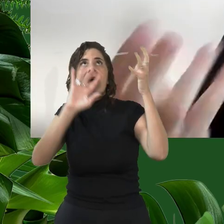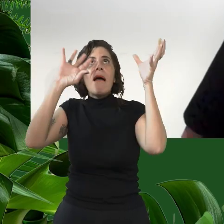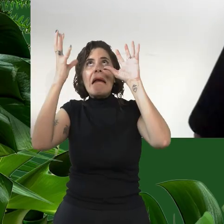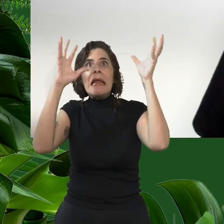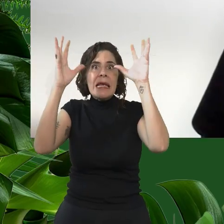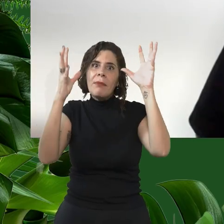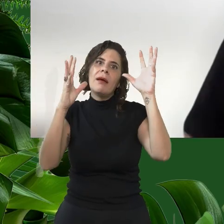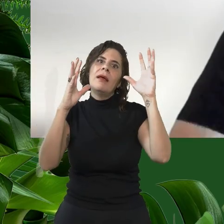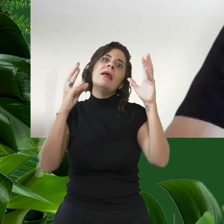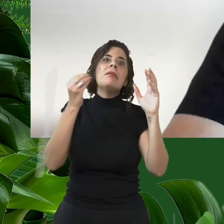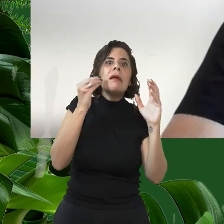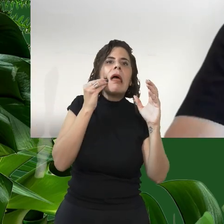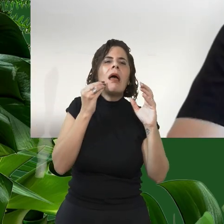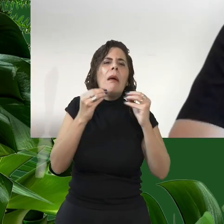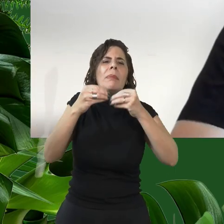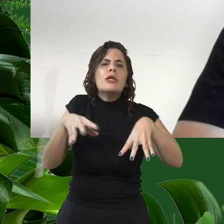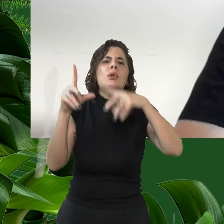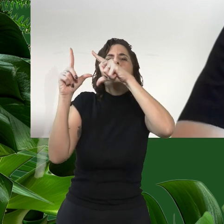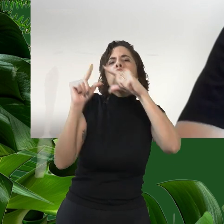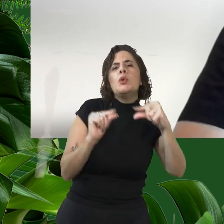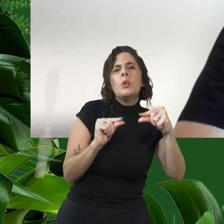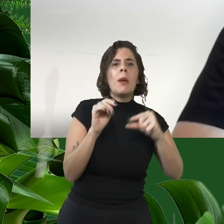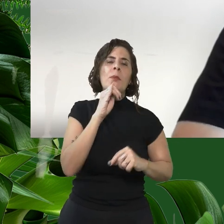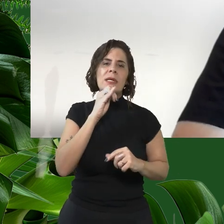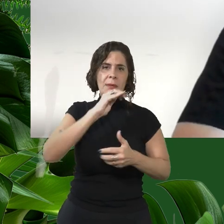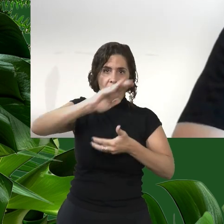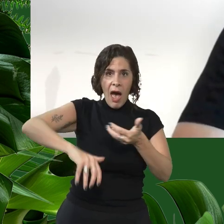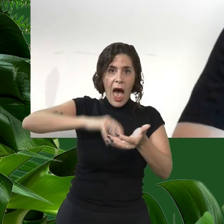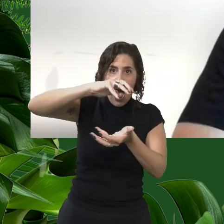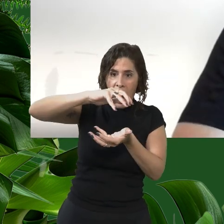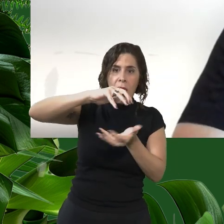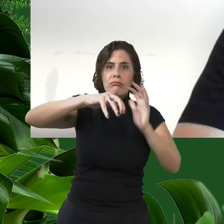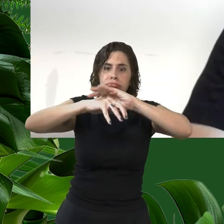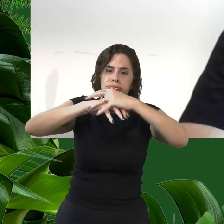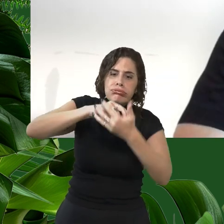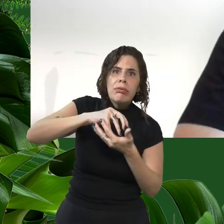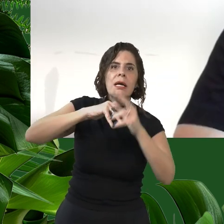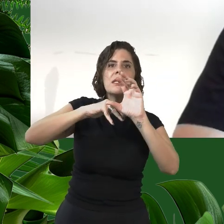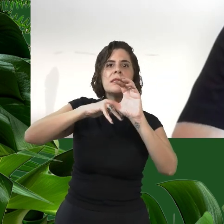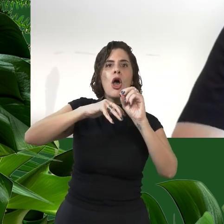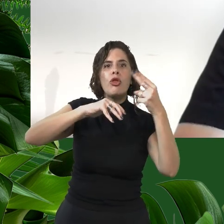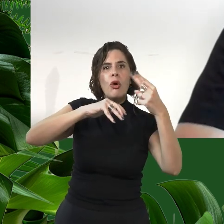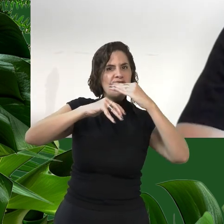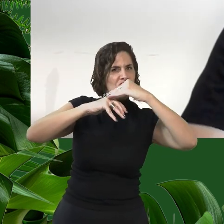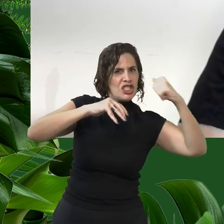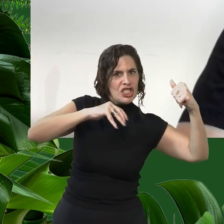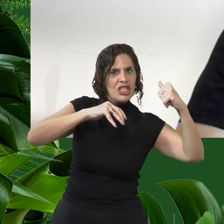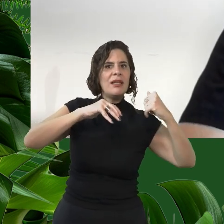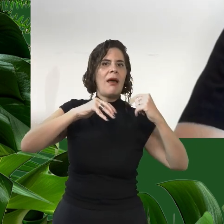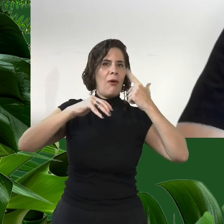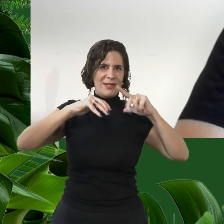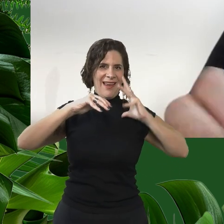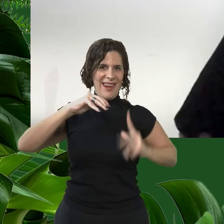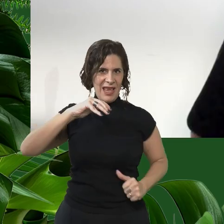climáticas, removendo carbono da atmosfera e armazenando nas plantas, por exemplo, armazenando no solo. A gente tem